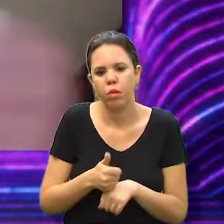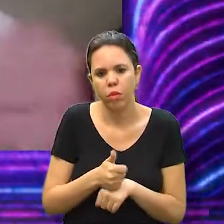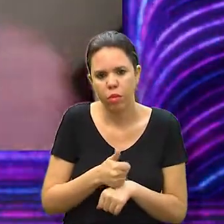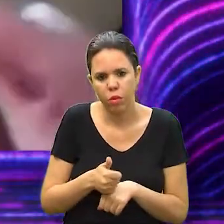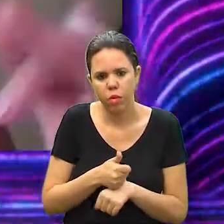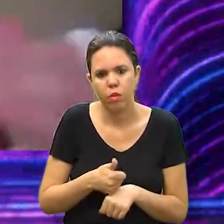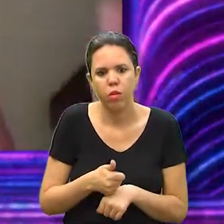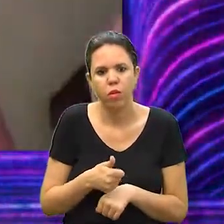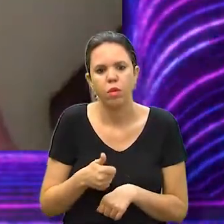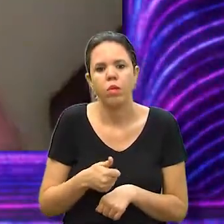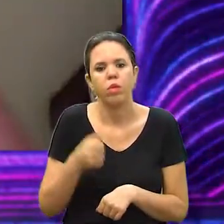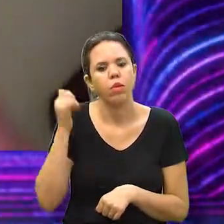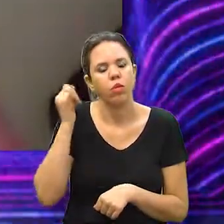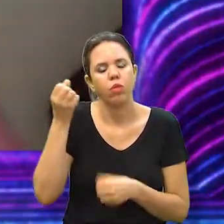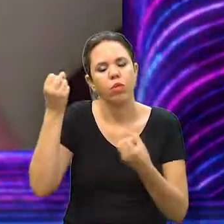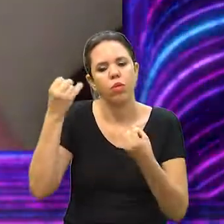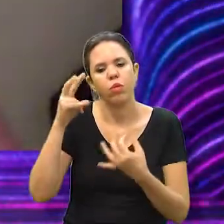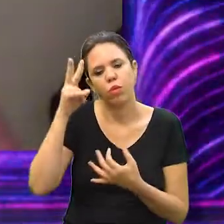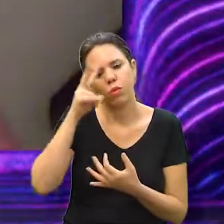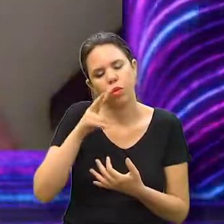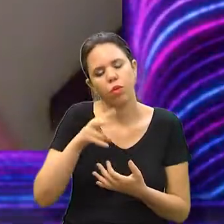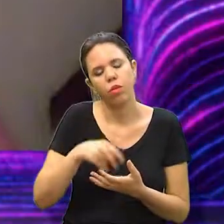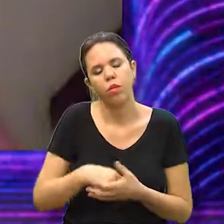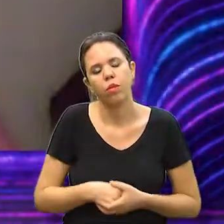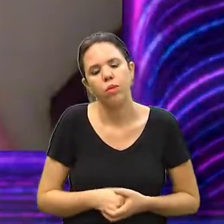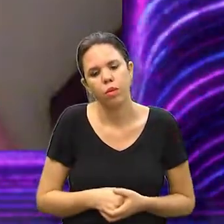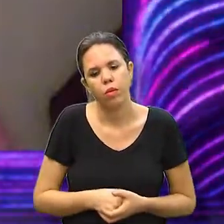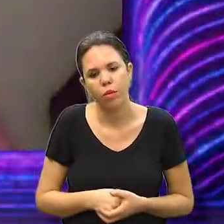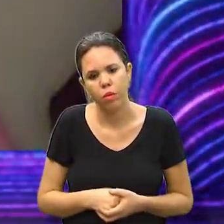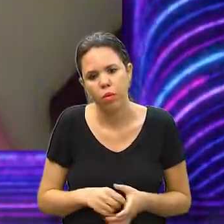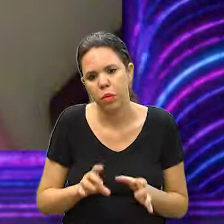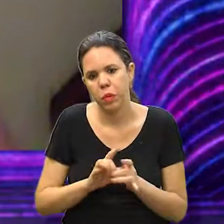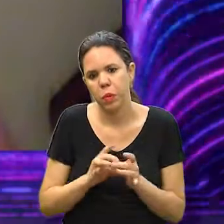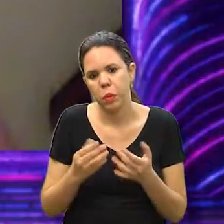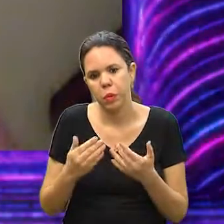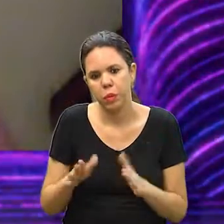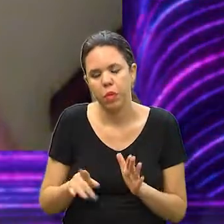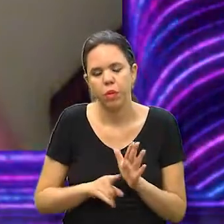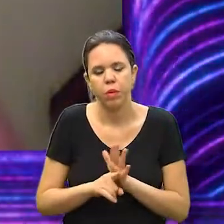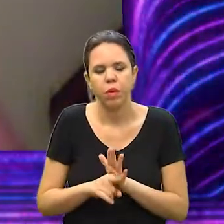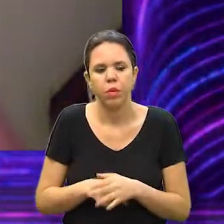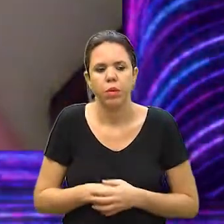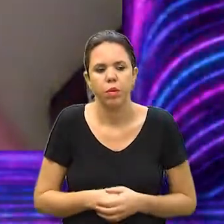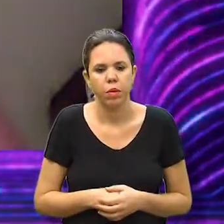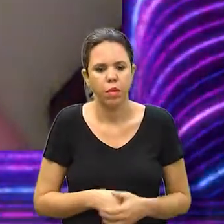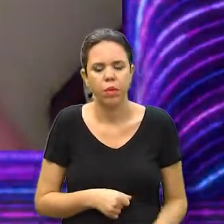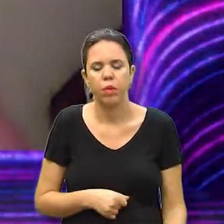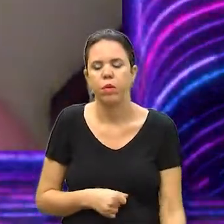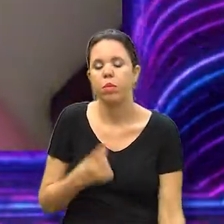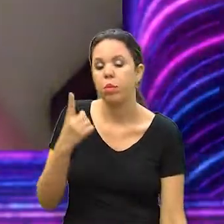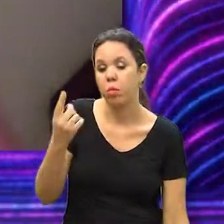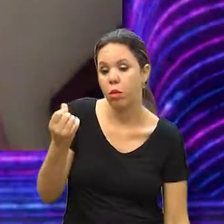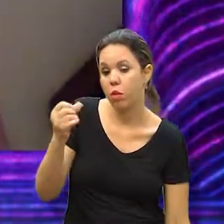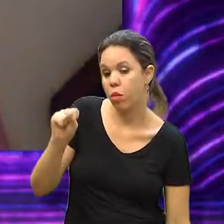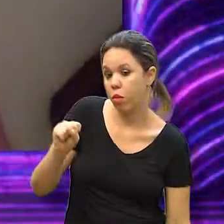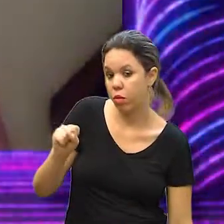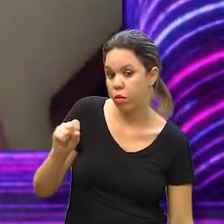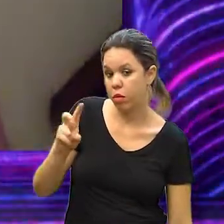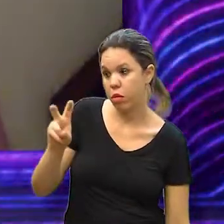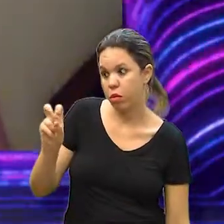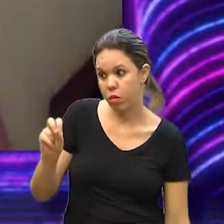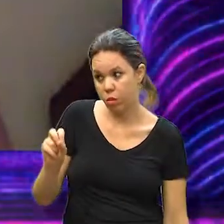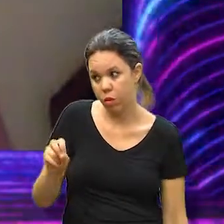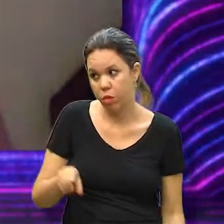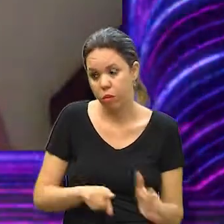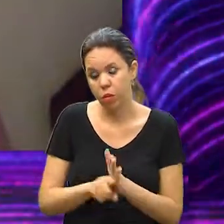estão com os seus contos lá à disposição, né, para pesquisa. Desde 1850, a